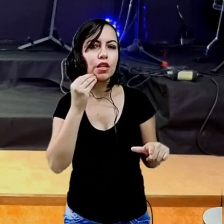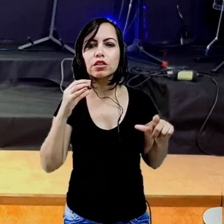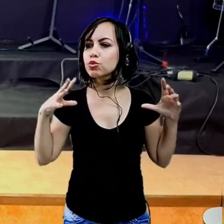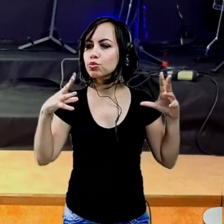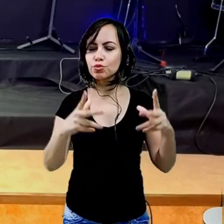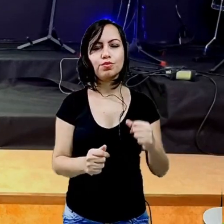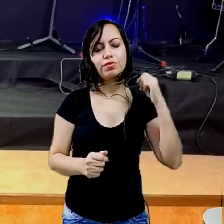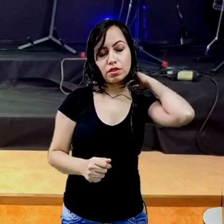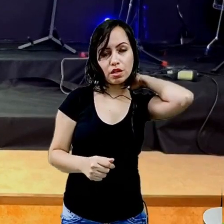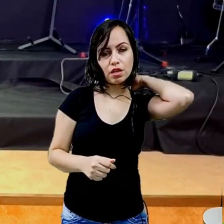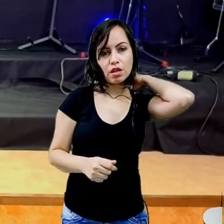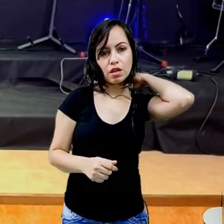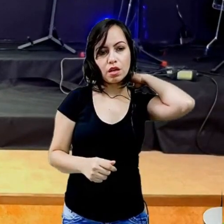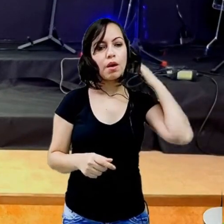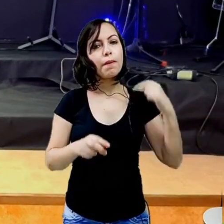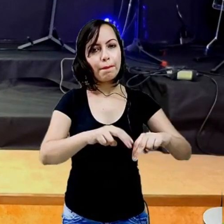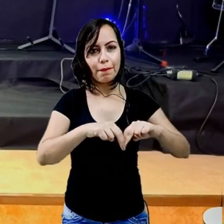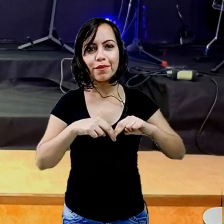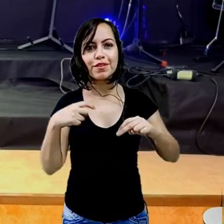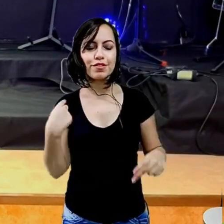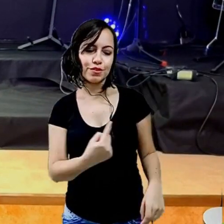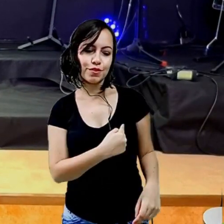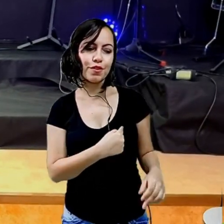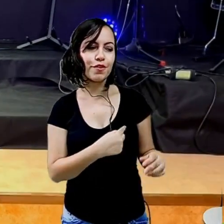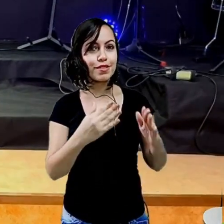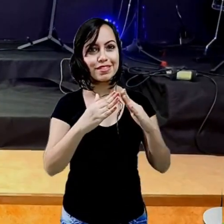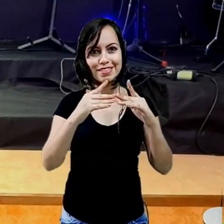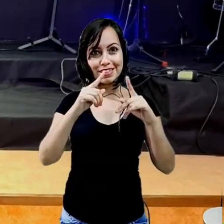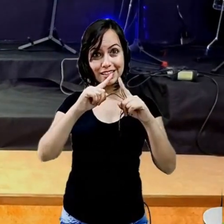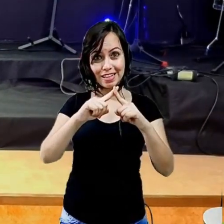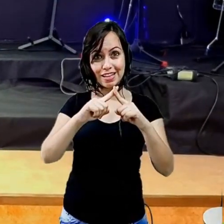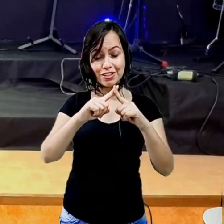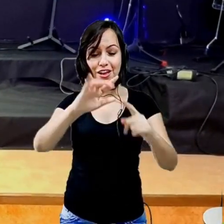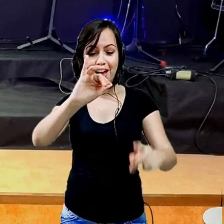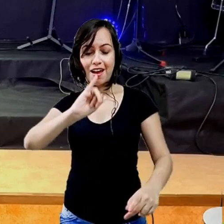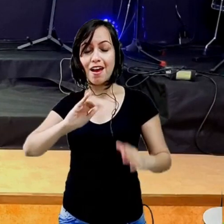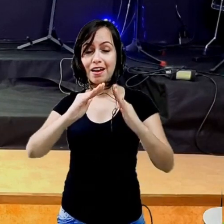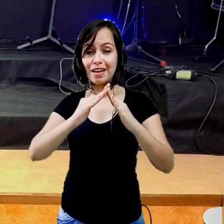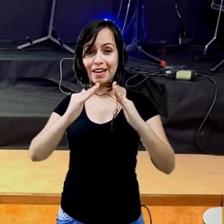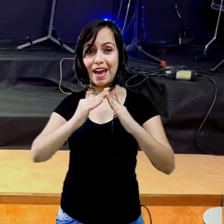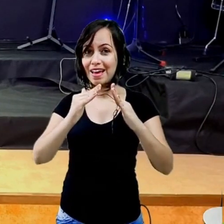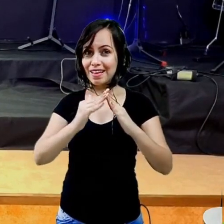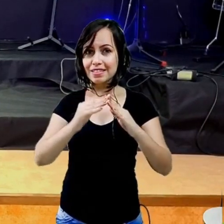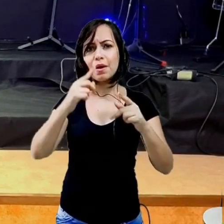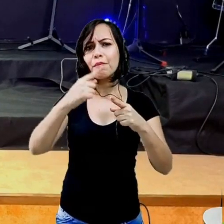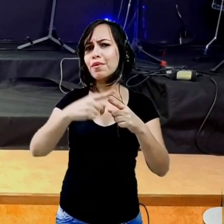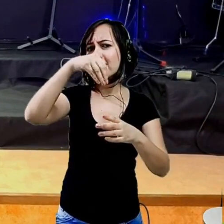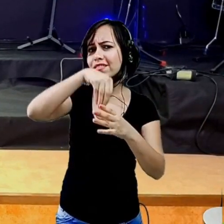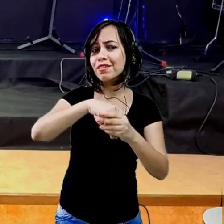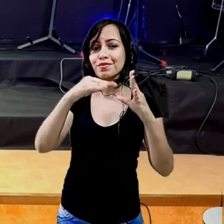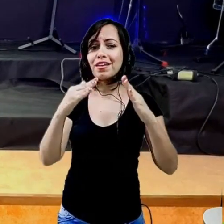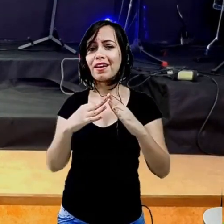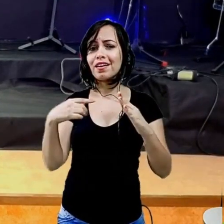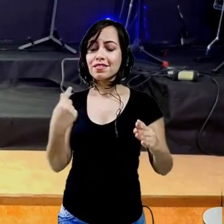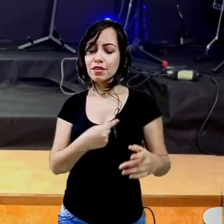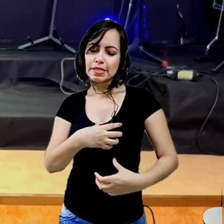isso. Por isso nós somos uma igreja casa, porque é na casa onde nós se sentimos bem, é